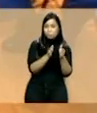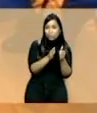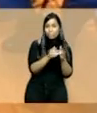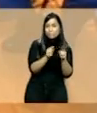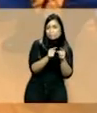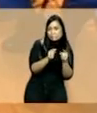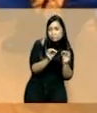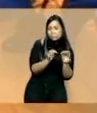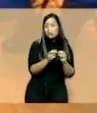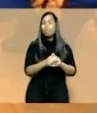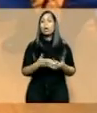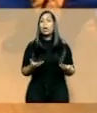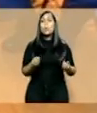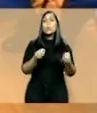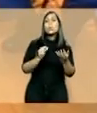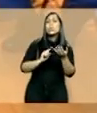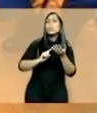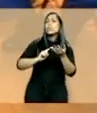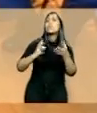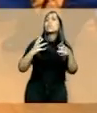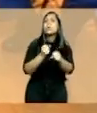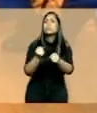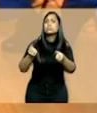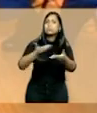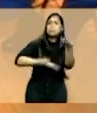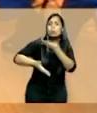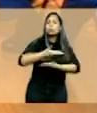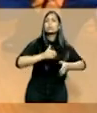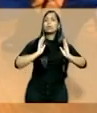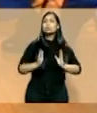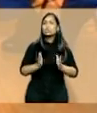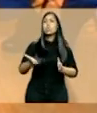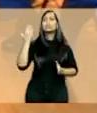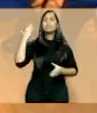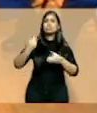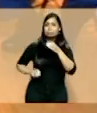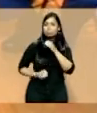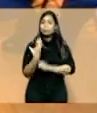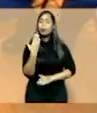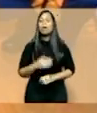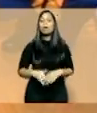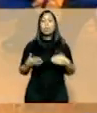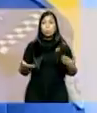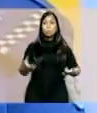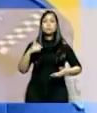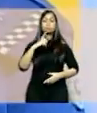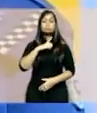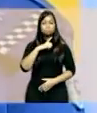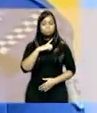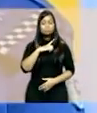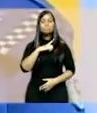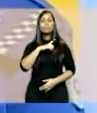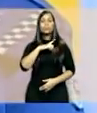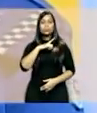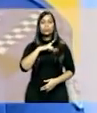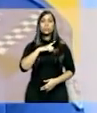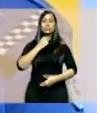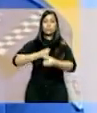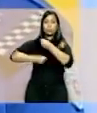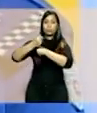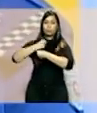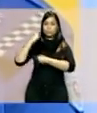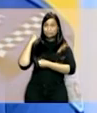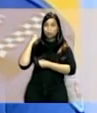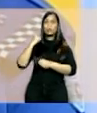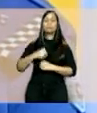Quantos atendimentos, tem uma noção mais ou menos de quantos atendimentos já foram feitos desde que foi criado? Eu tenho do ano passado. Do